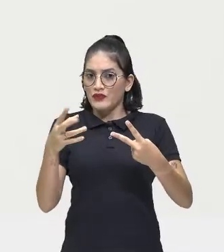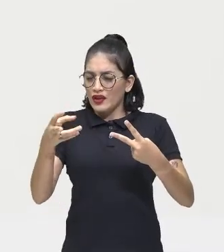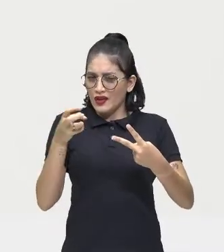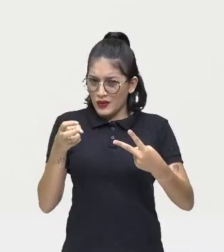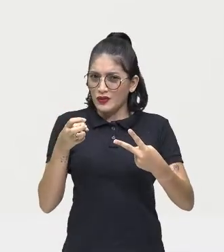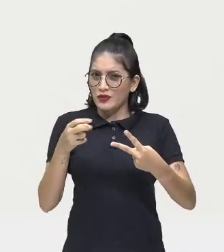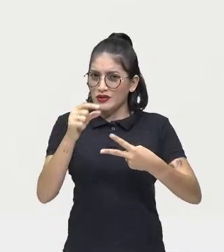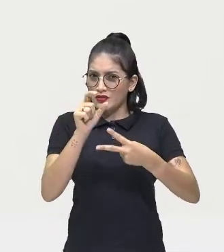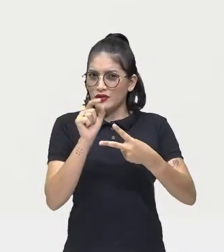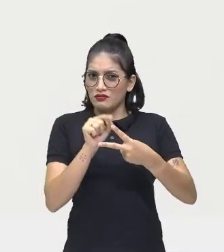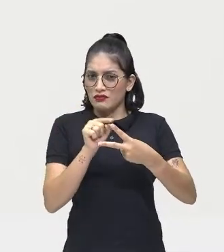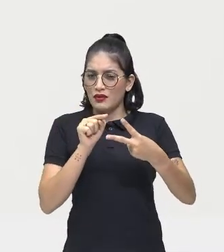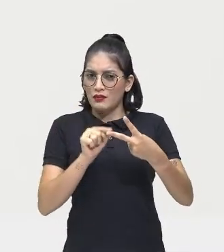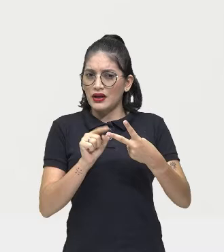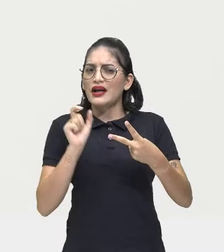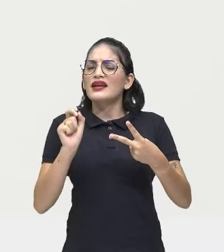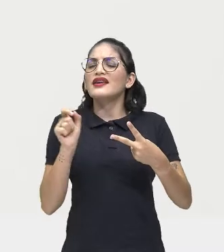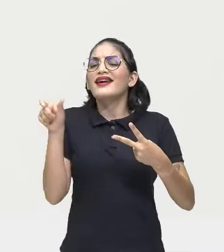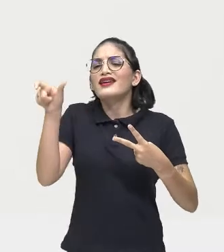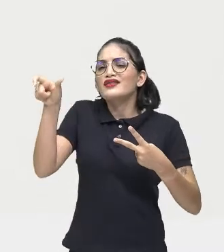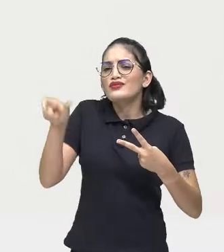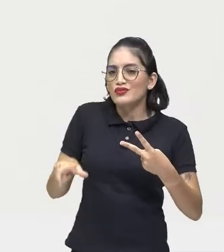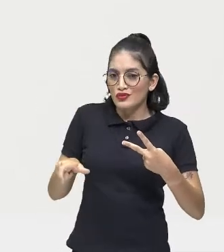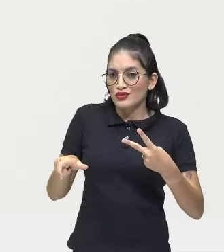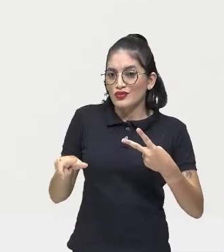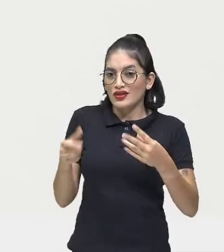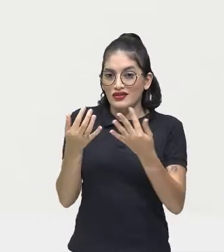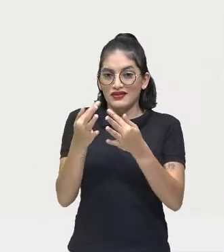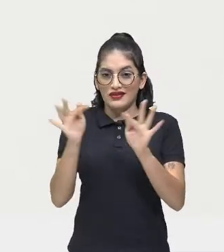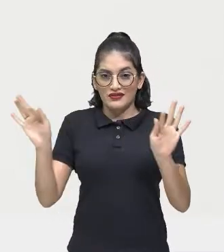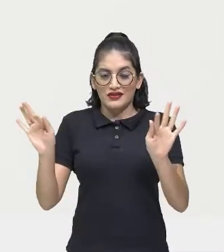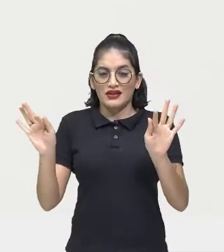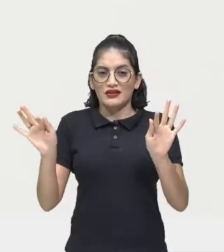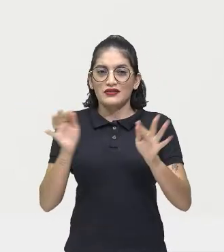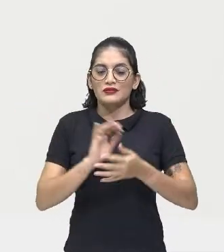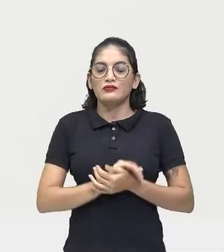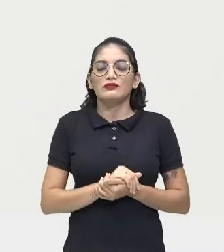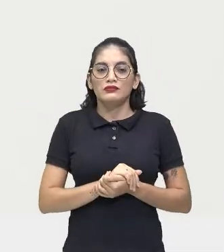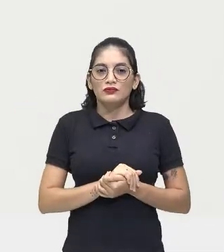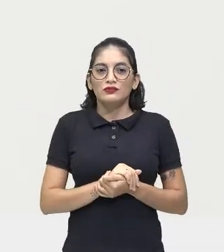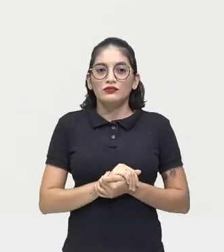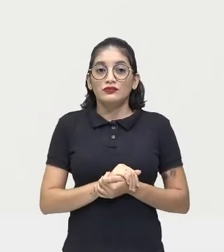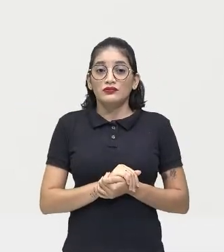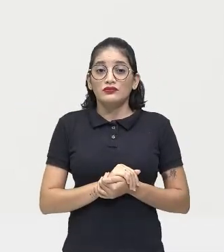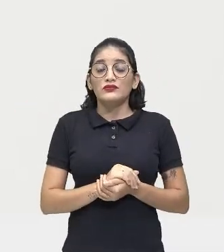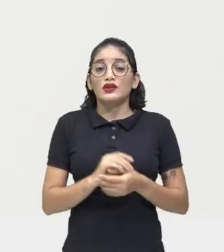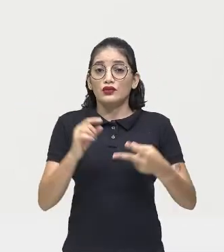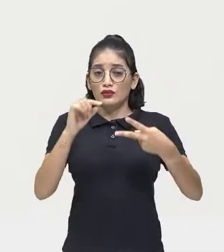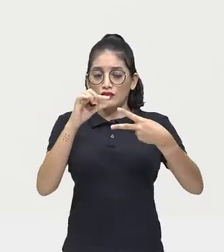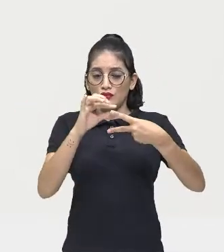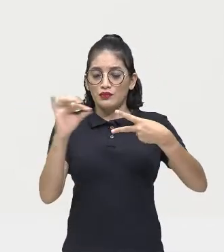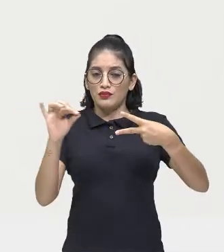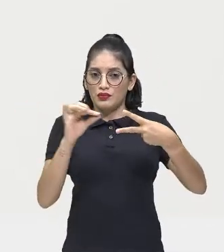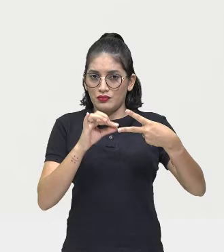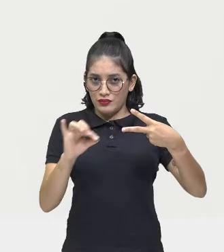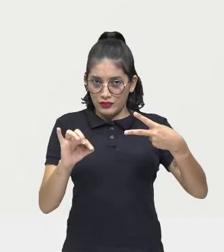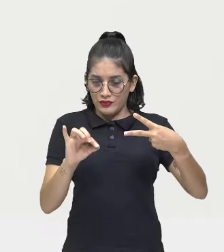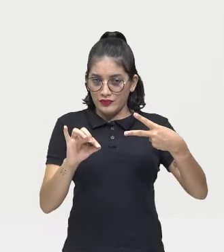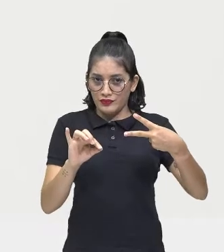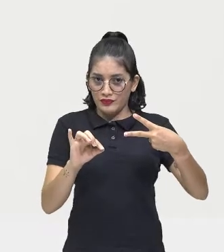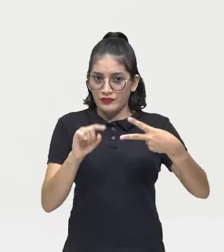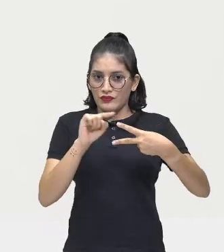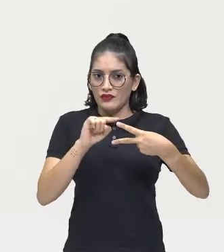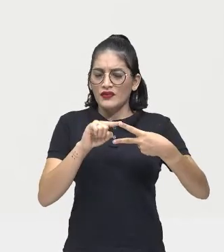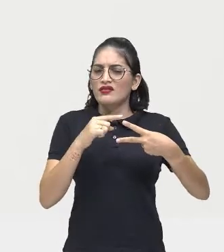dois enunciados, quem é o sujeito dessa oração aqui? Dessas orações, desses dois versos. Percebam que